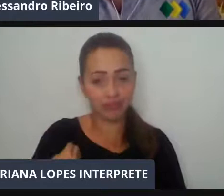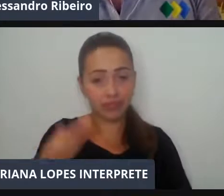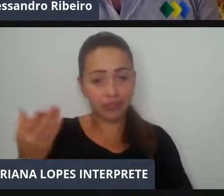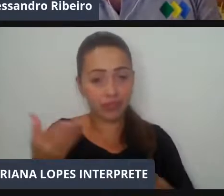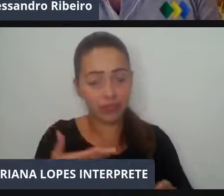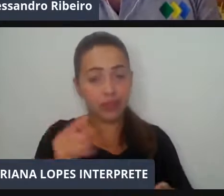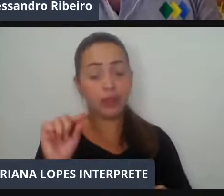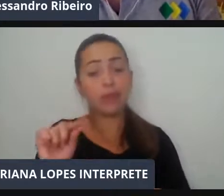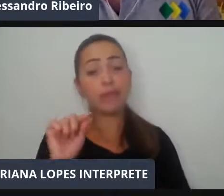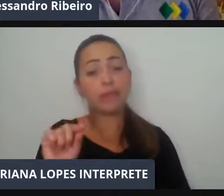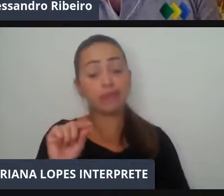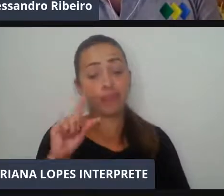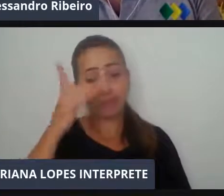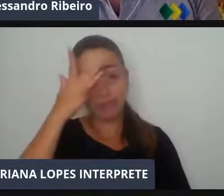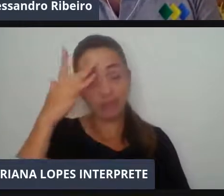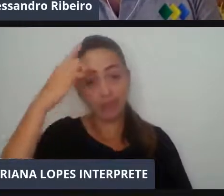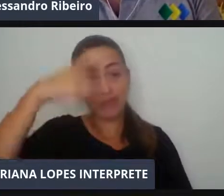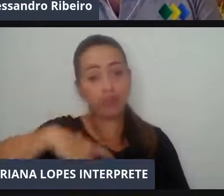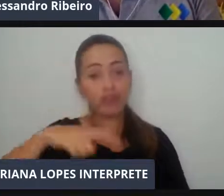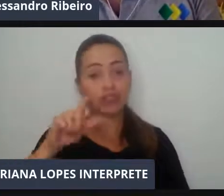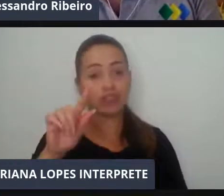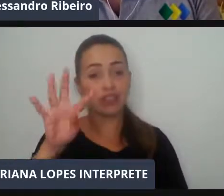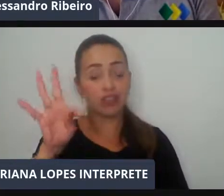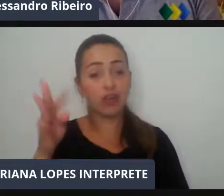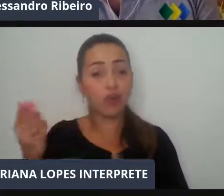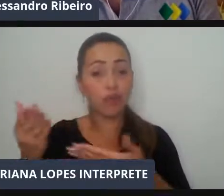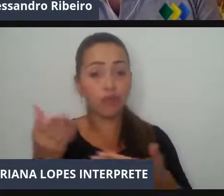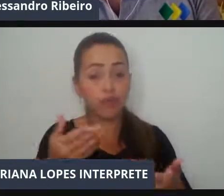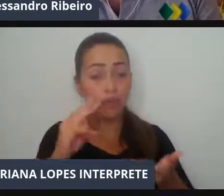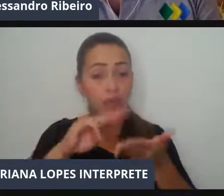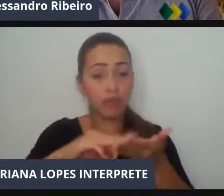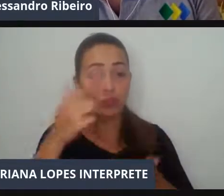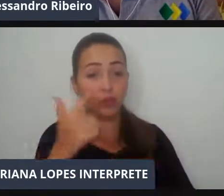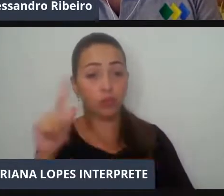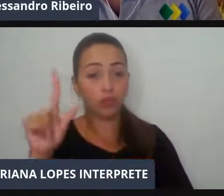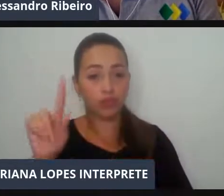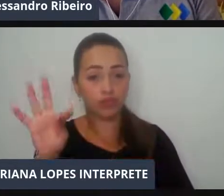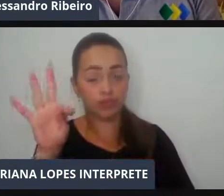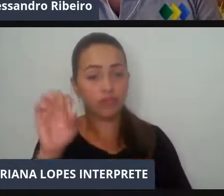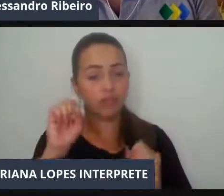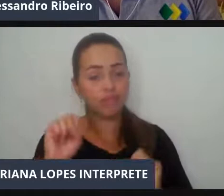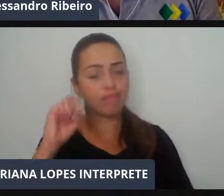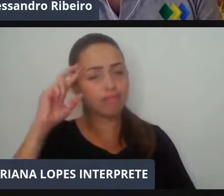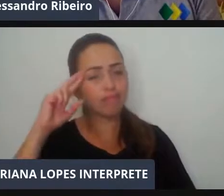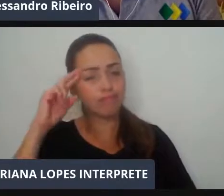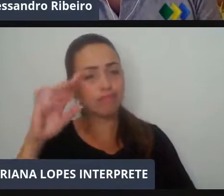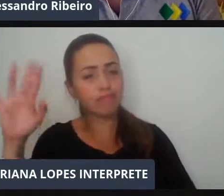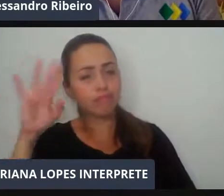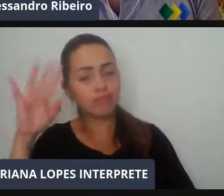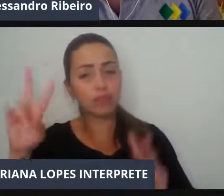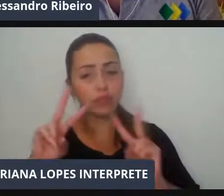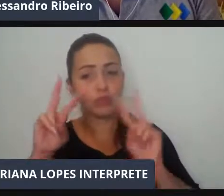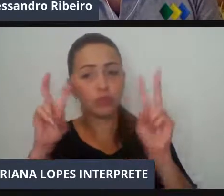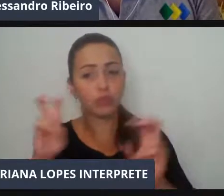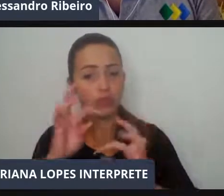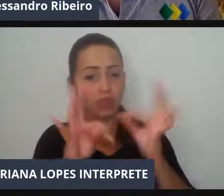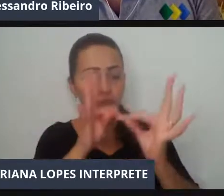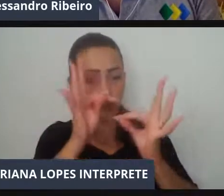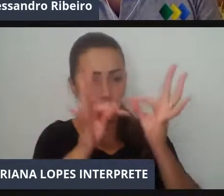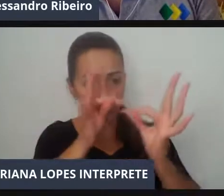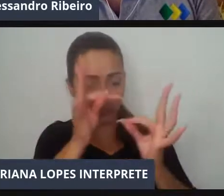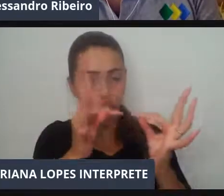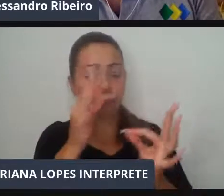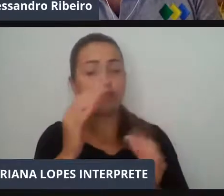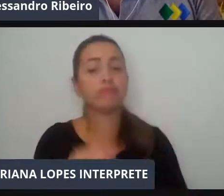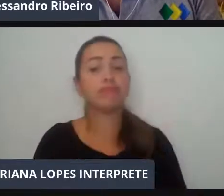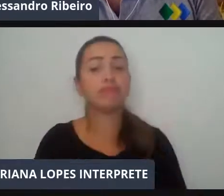membro do GT convida um membro de outro GT para que eles possam refletir sobre questões relacionadas às tecnologias digitais. E